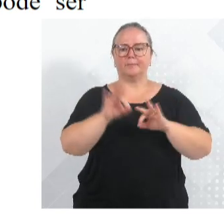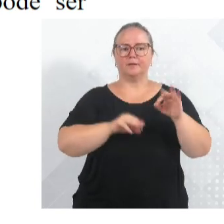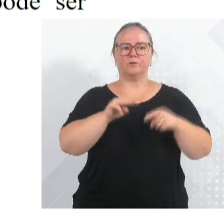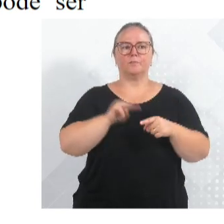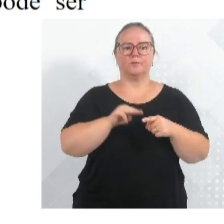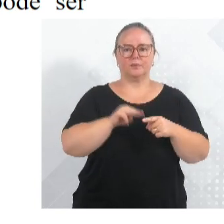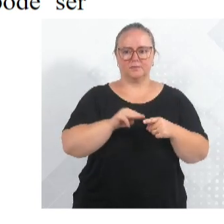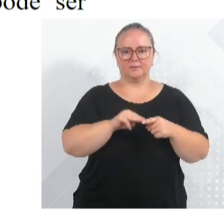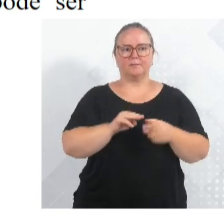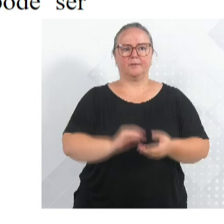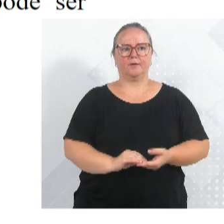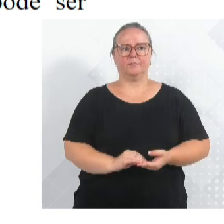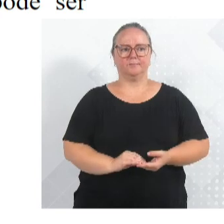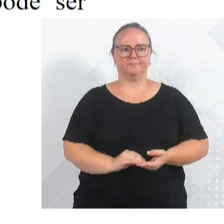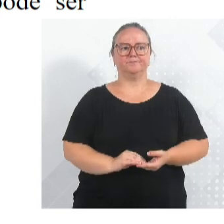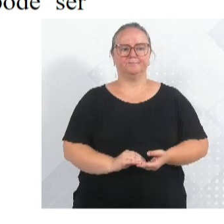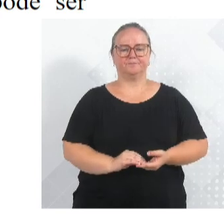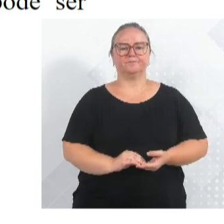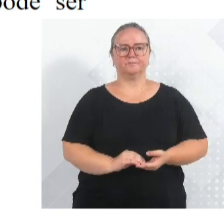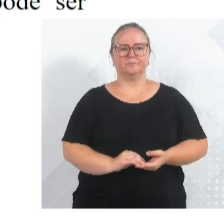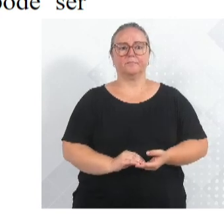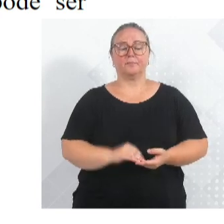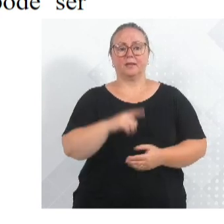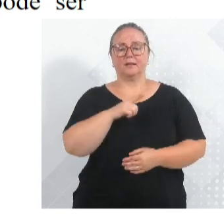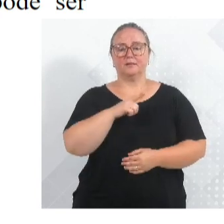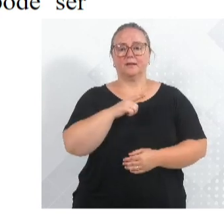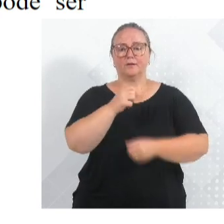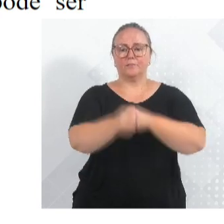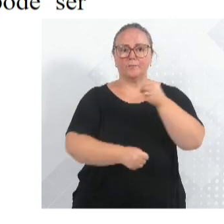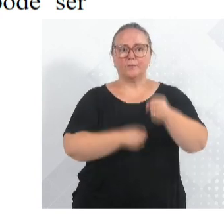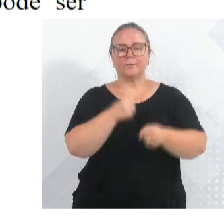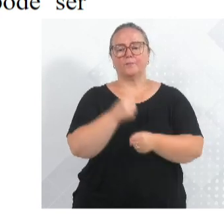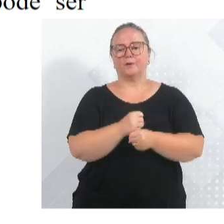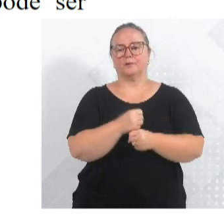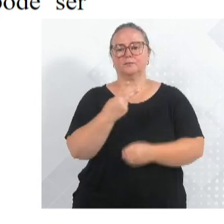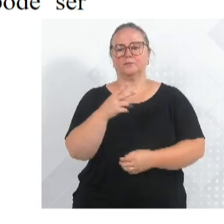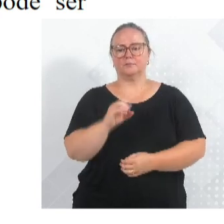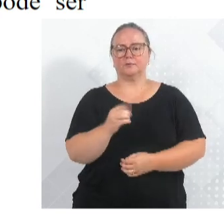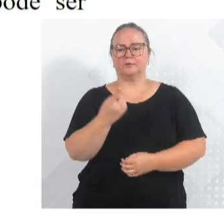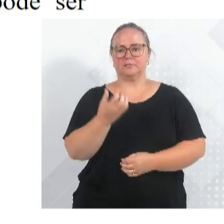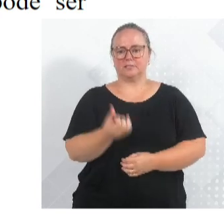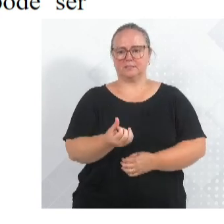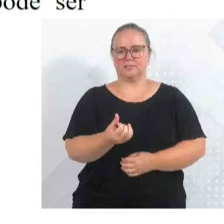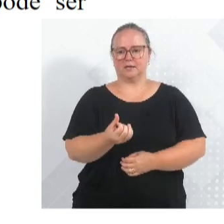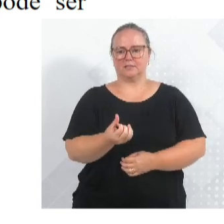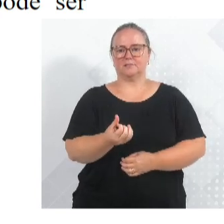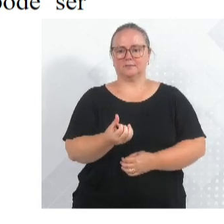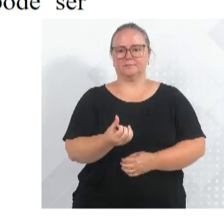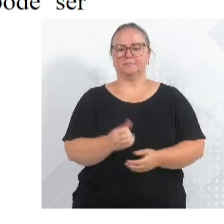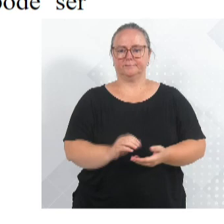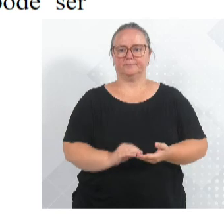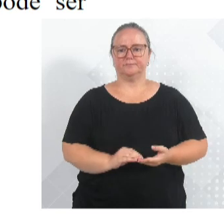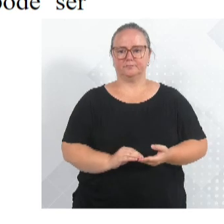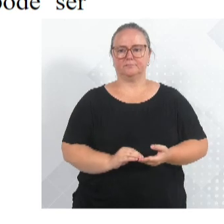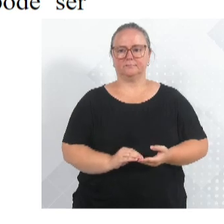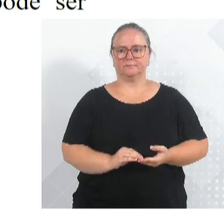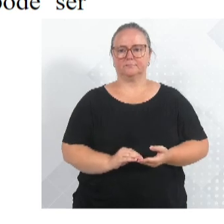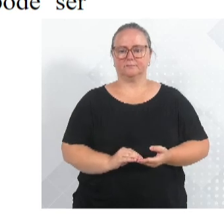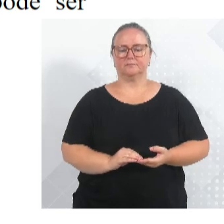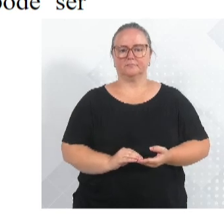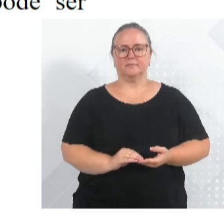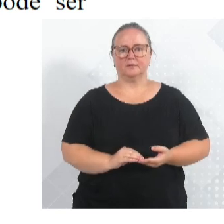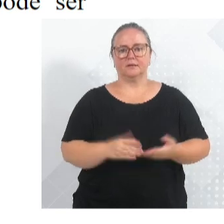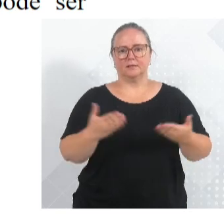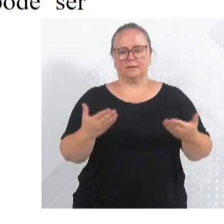que foi revisionado em 2016, se eu não me engano. Então, o desabastecimento das unidades